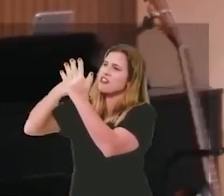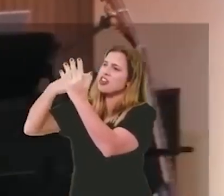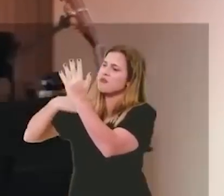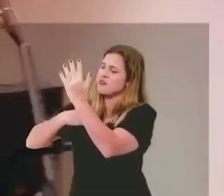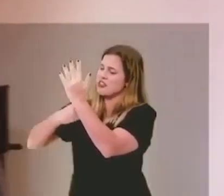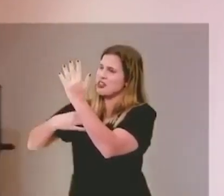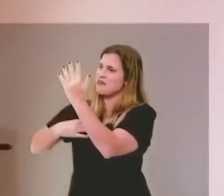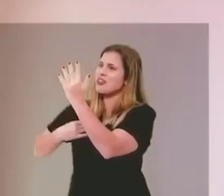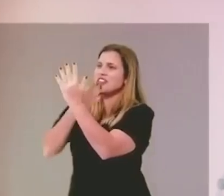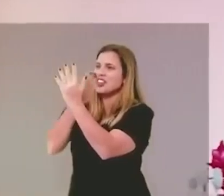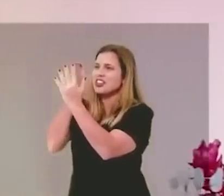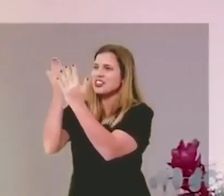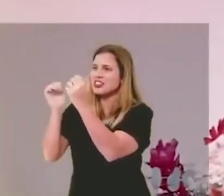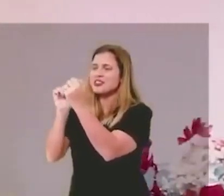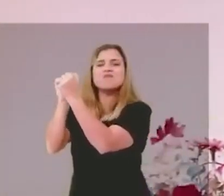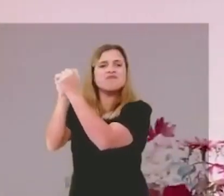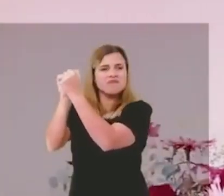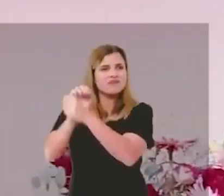Terceiro,